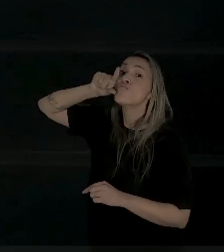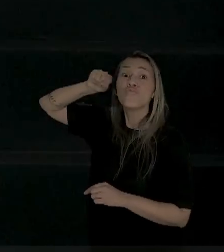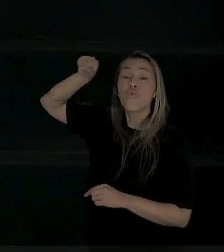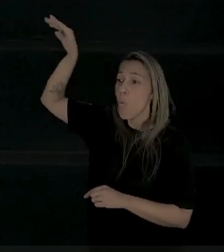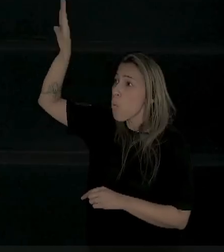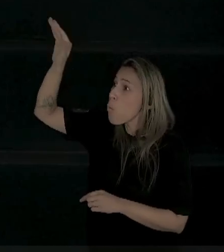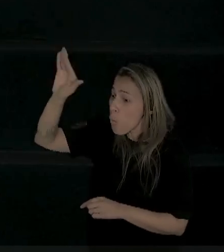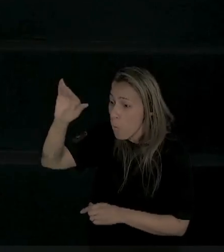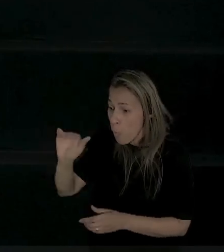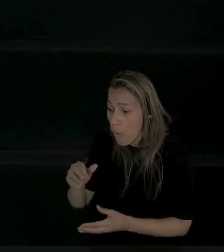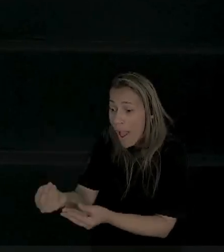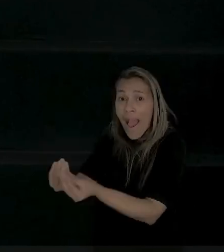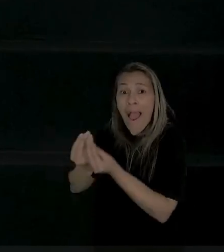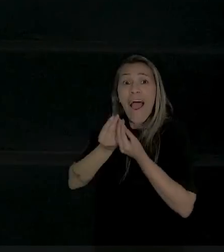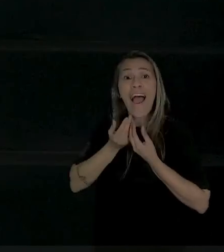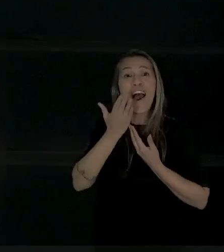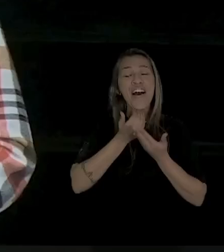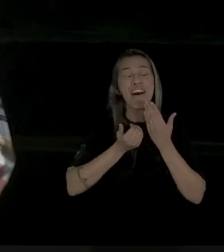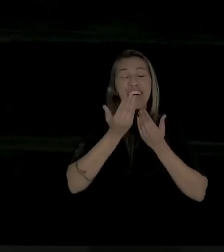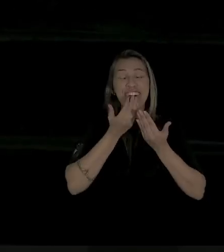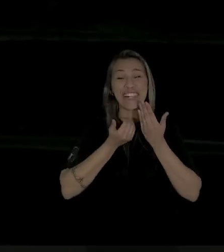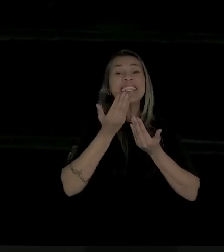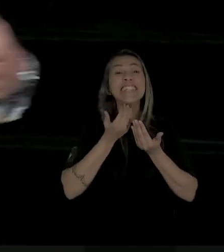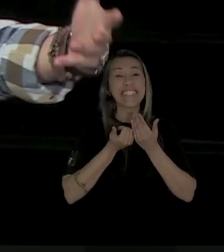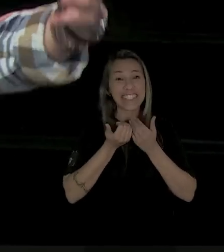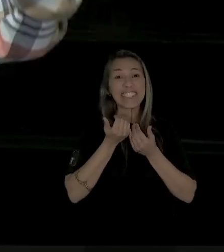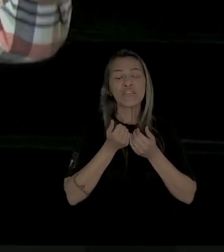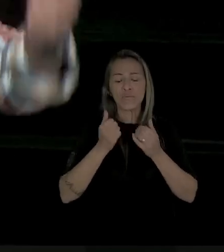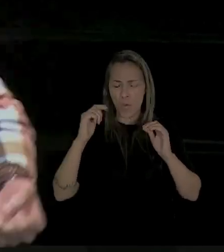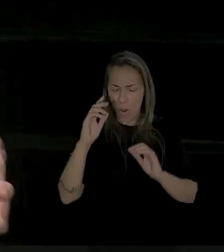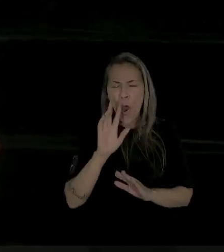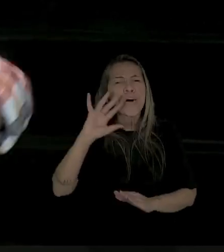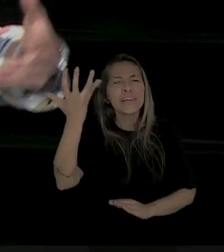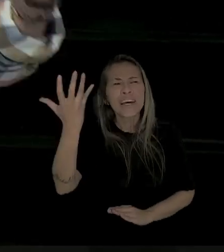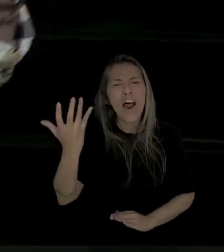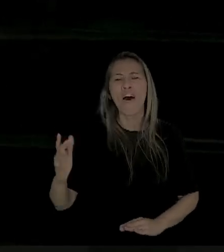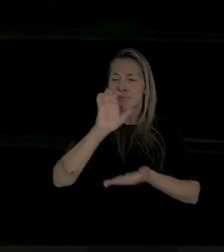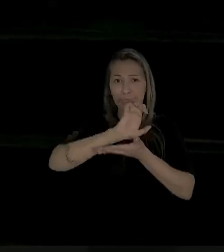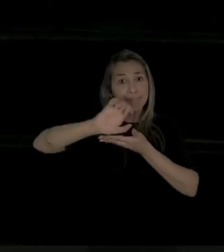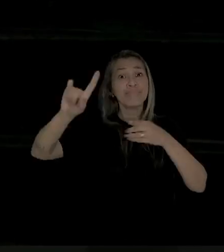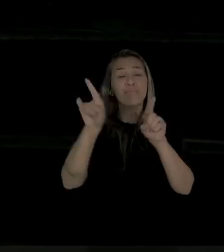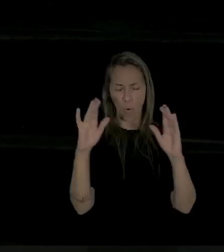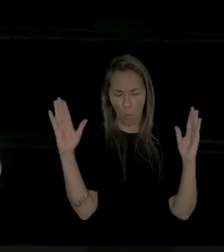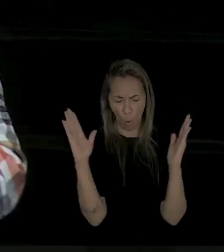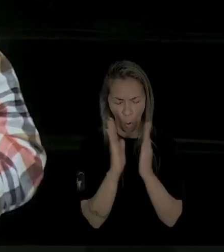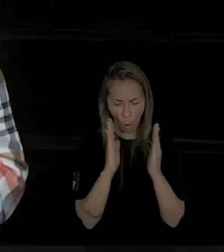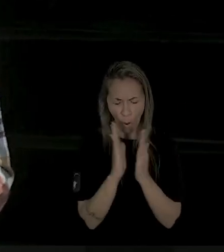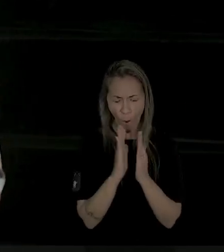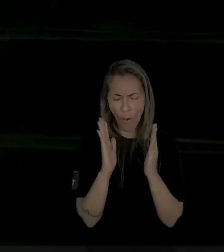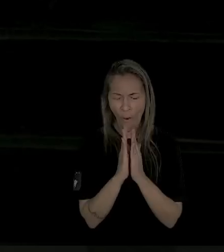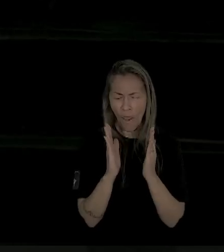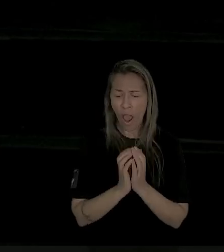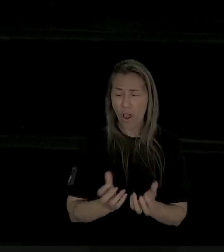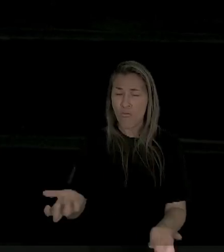profetas somados de Baal e de Azera, e ele ora e o fogo cai. Uau! Quando ele